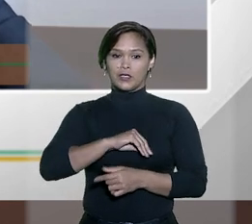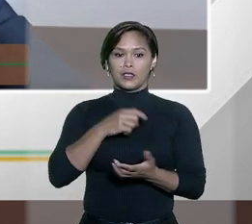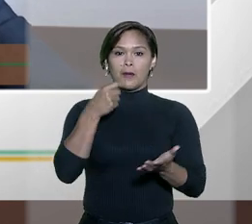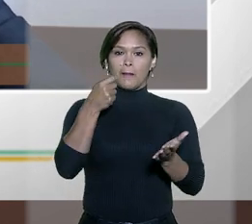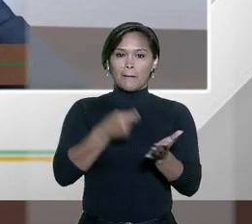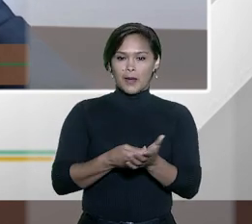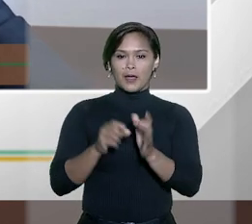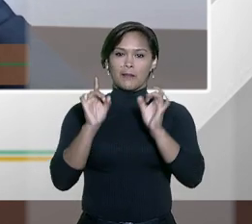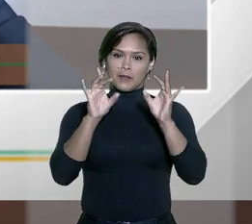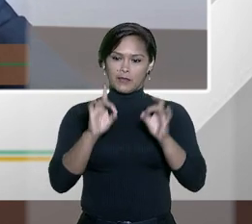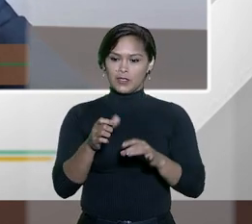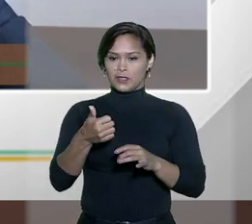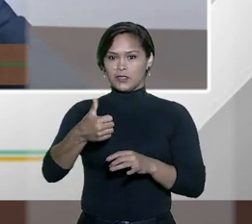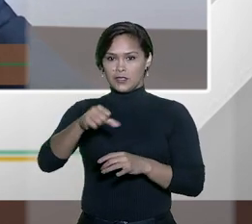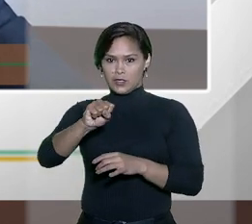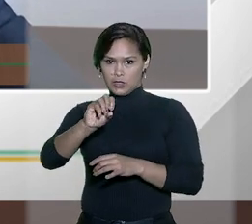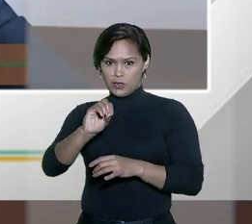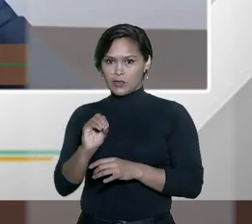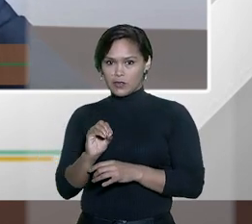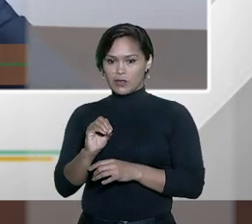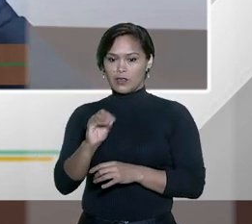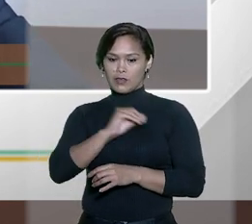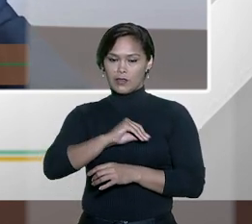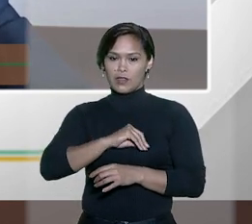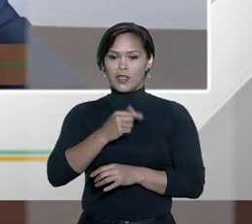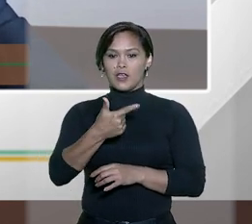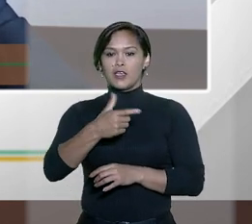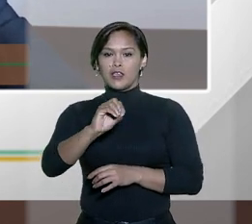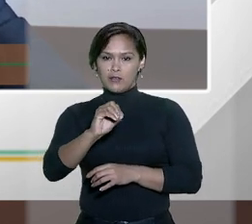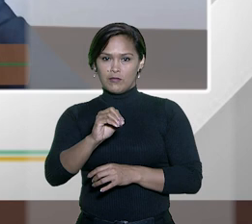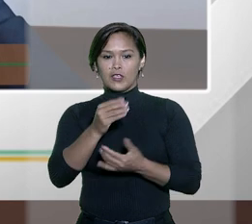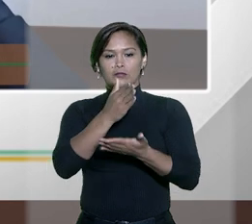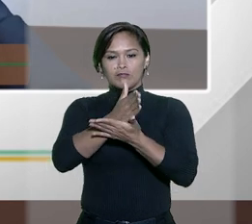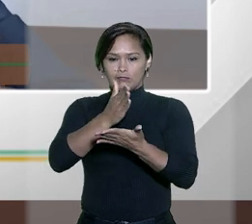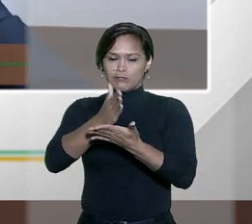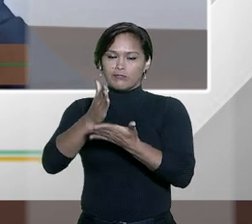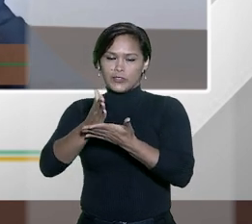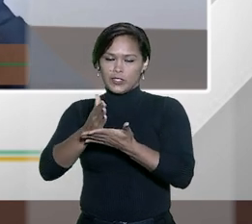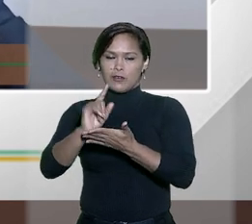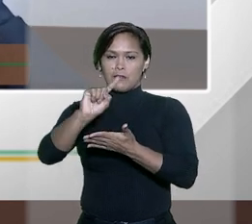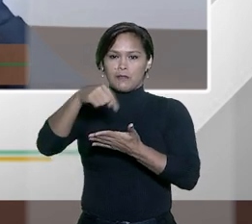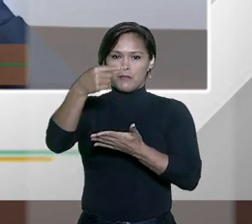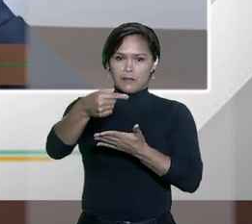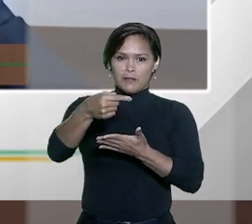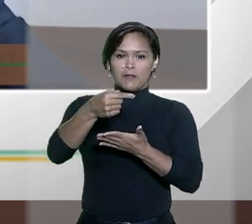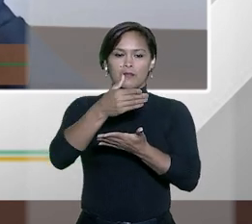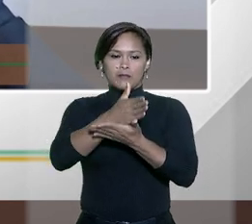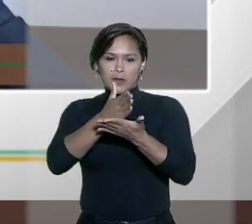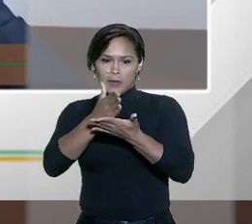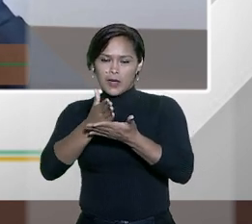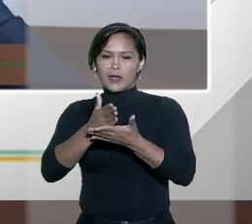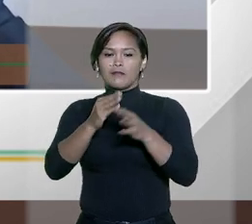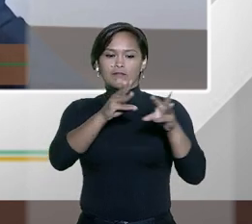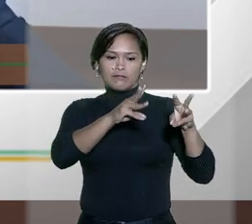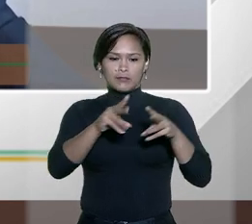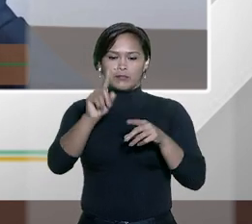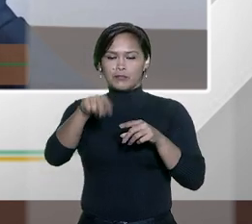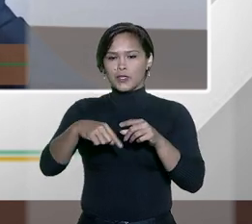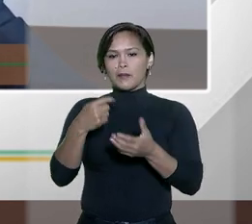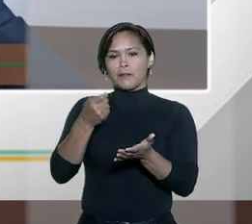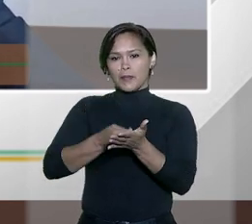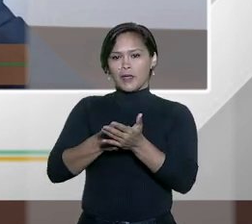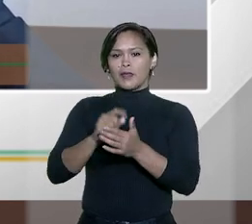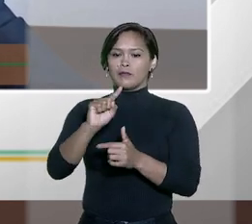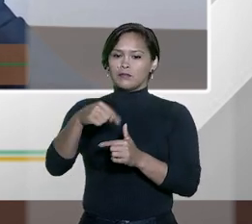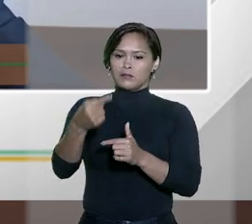paga-se preferencialmente 180 salários mínimos e 20 salários mínimos ficam aí, enfim, fragmentados